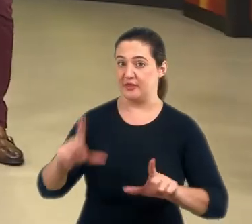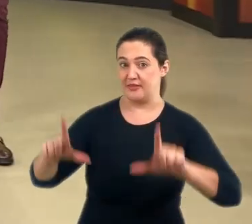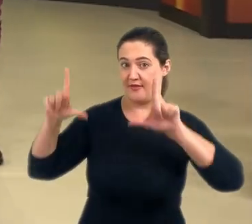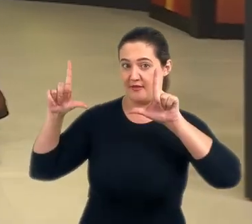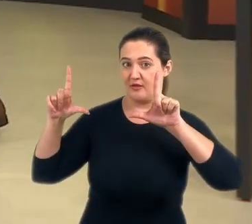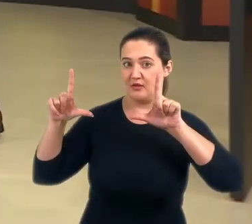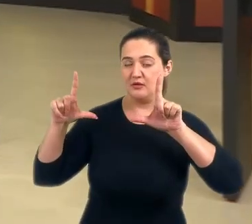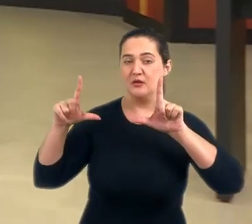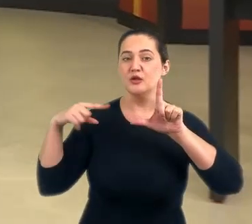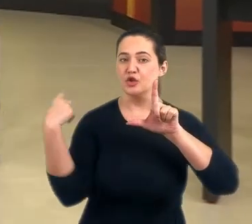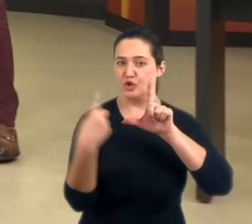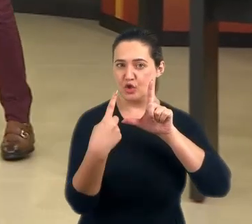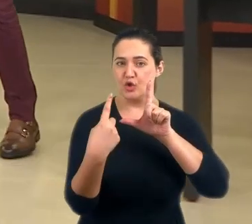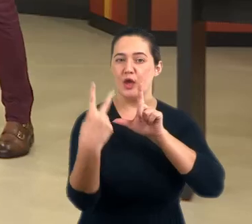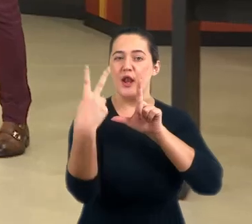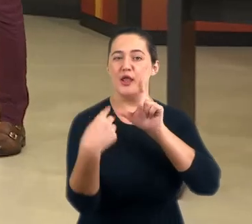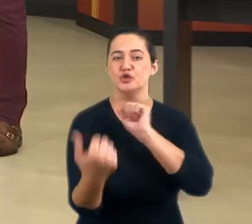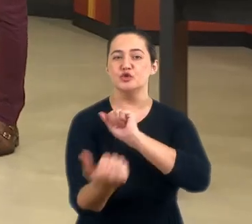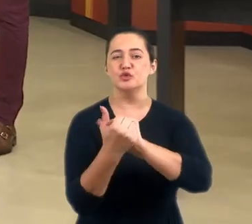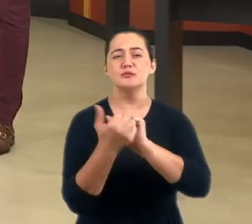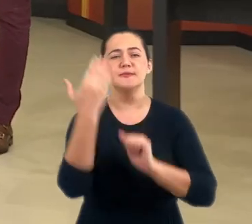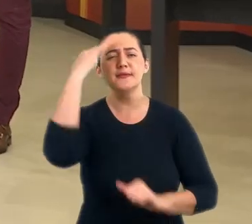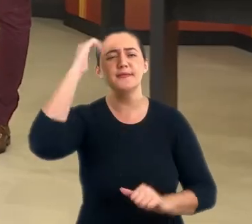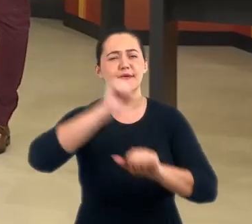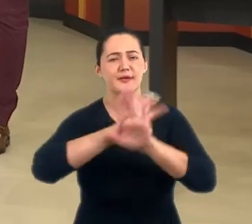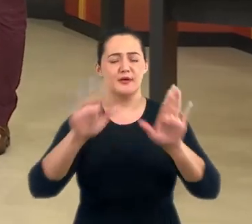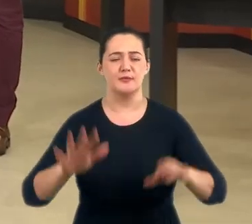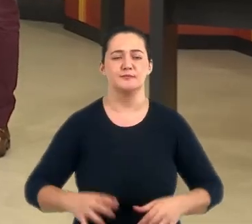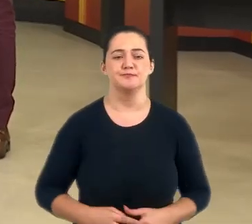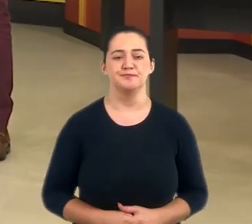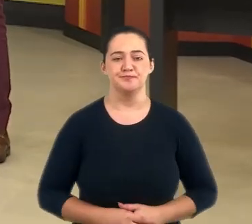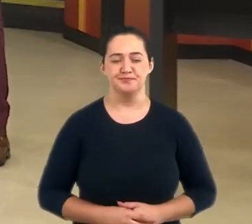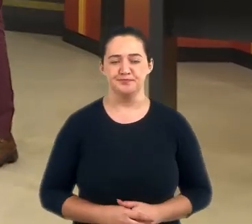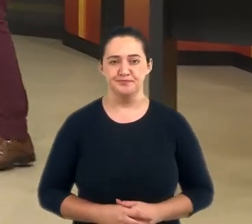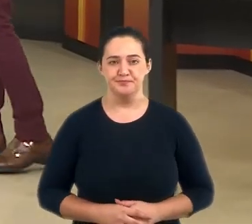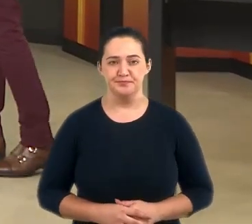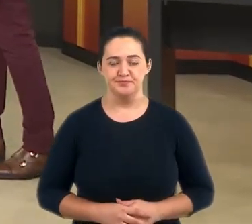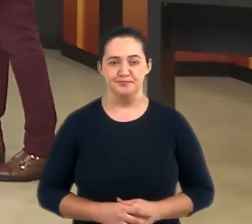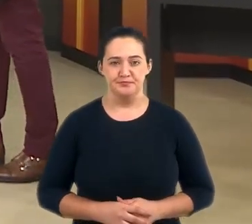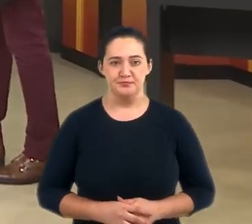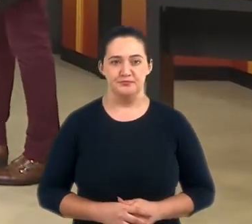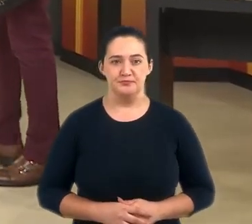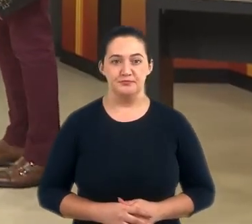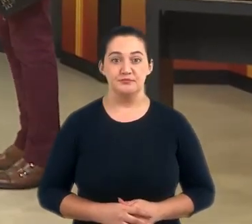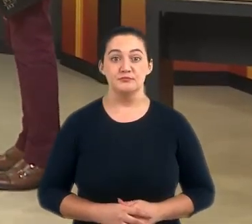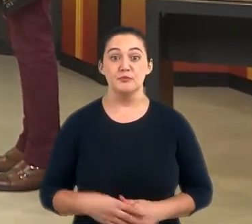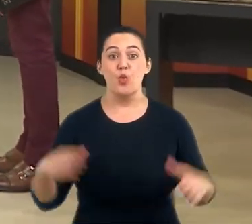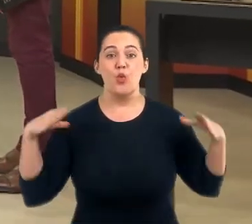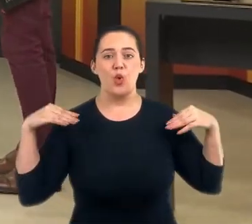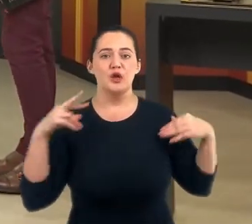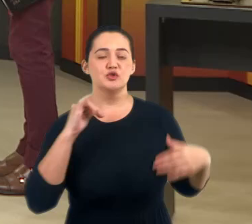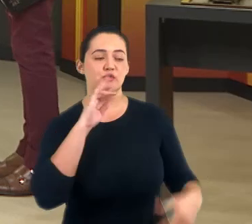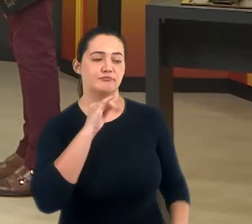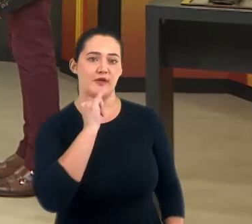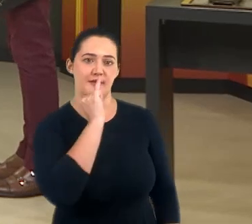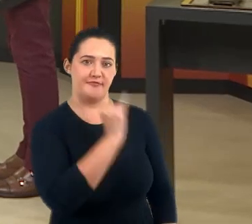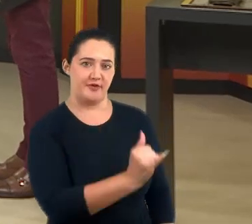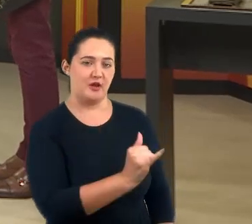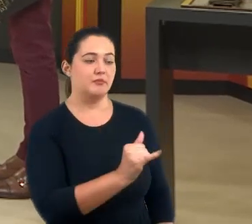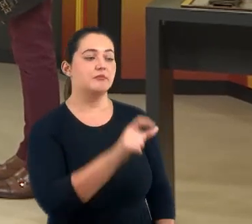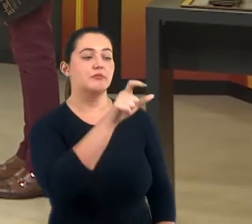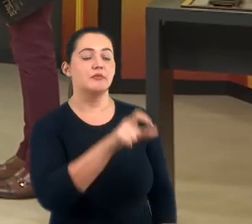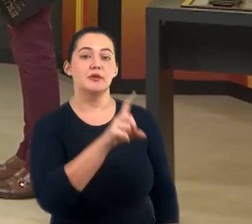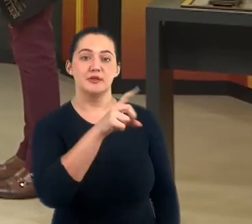Bíblia aqui, eu vou ler no telão e você vai entender o que eu quero destacar para você. Vamos colocar aqui a resposta do anjo. Ele diz para Daniel